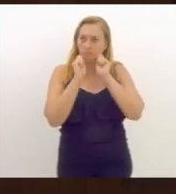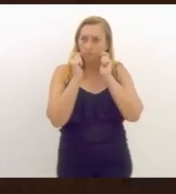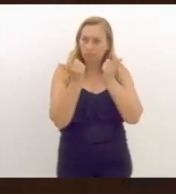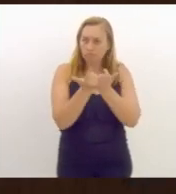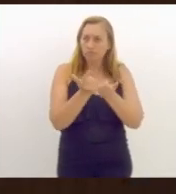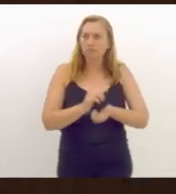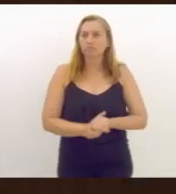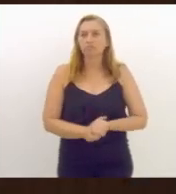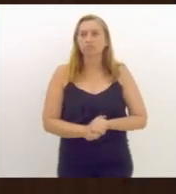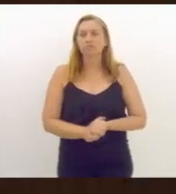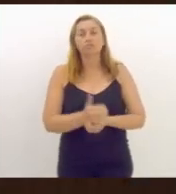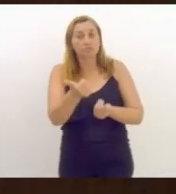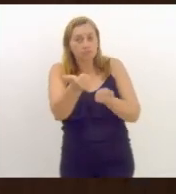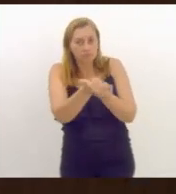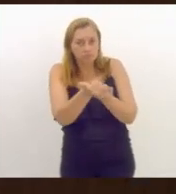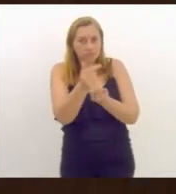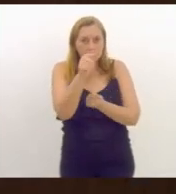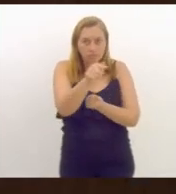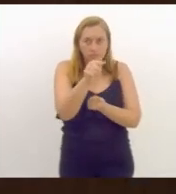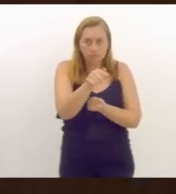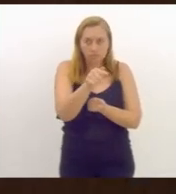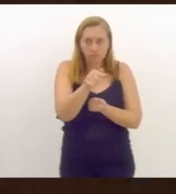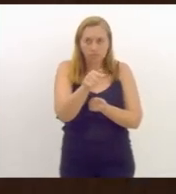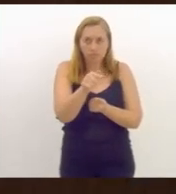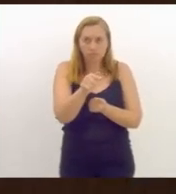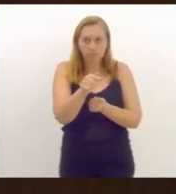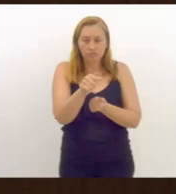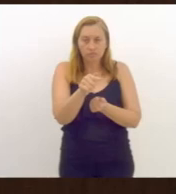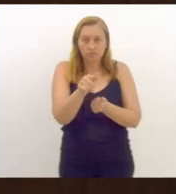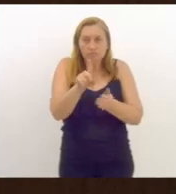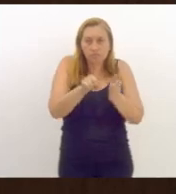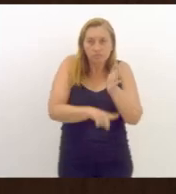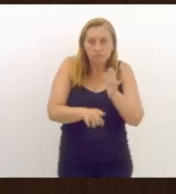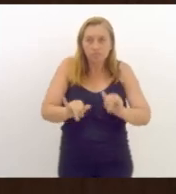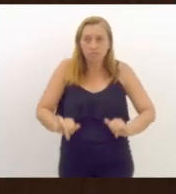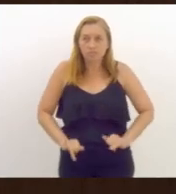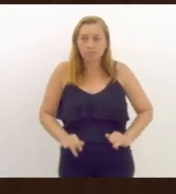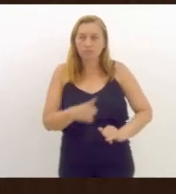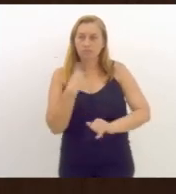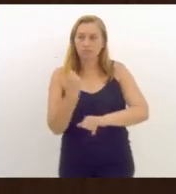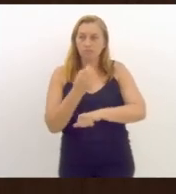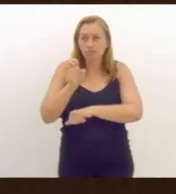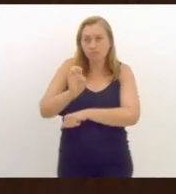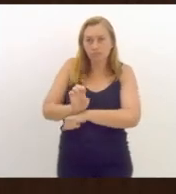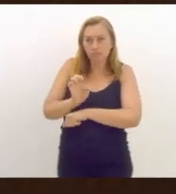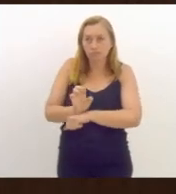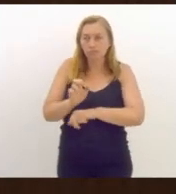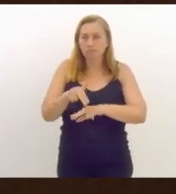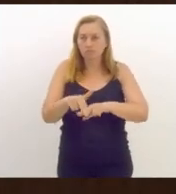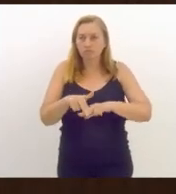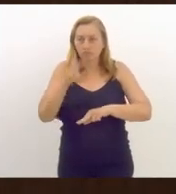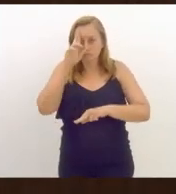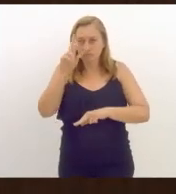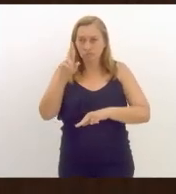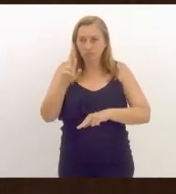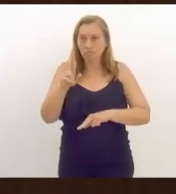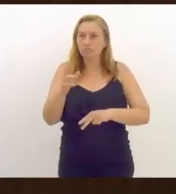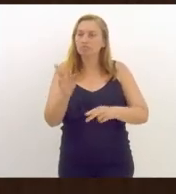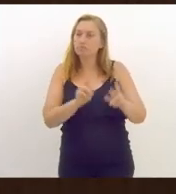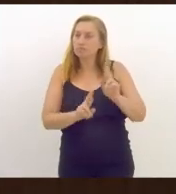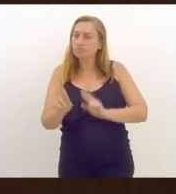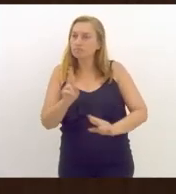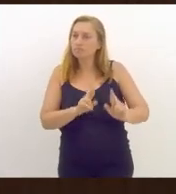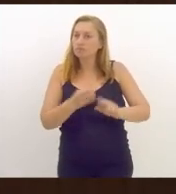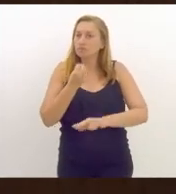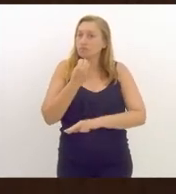nós contamos com o senhor que venha amenizar esse sofrimento do nosso Estado visto que o Senhor tem excelente relações